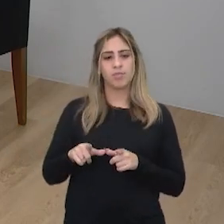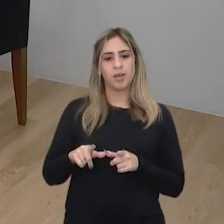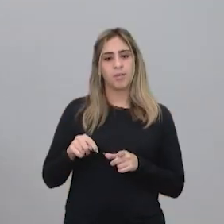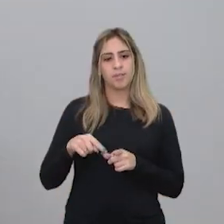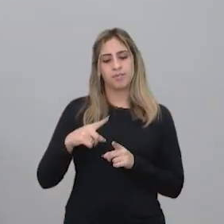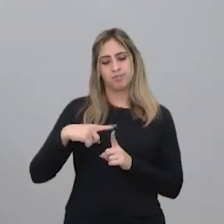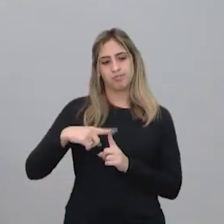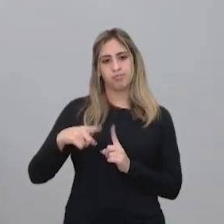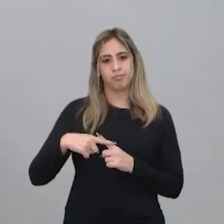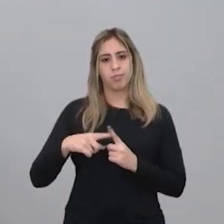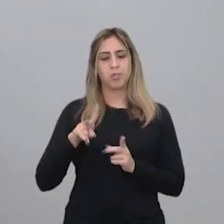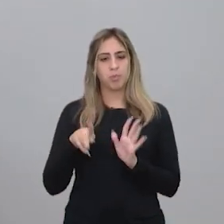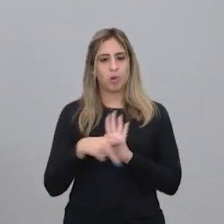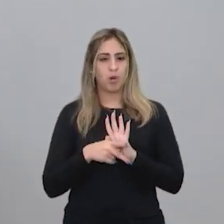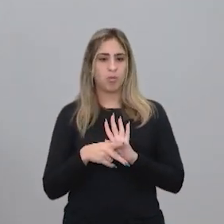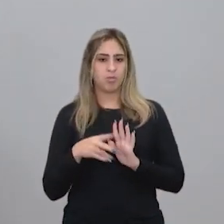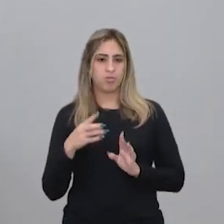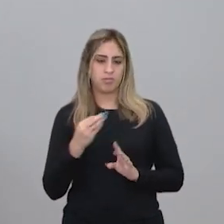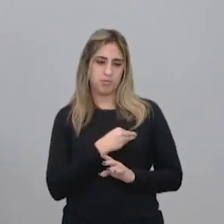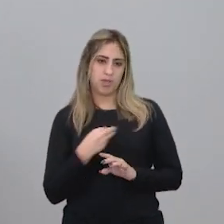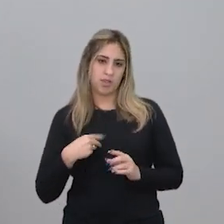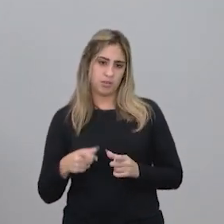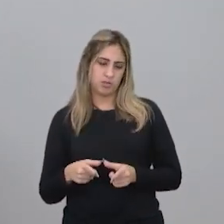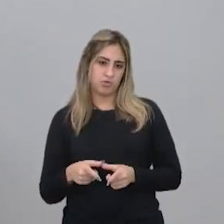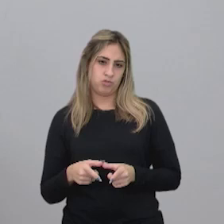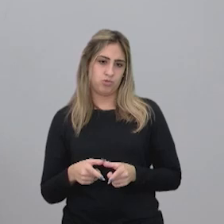tem lugar que você tem, como pousar um